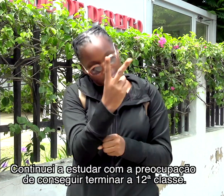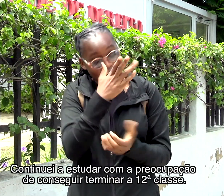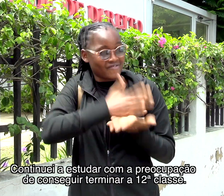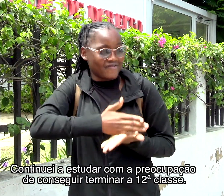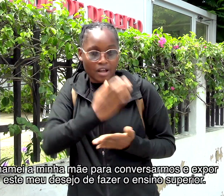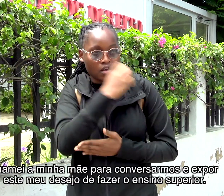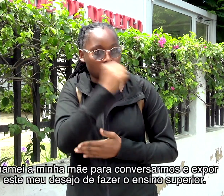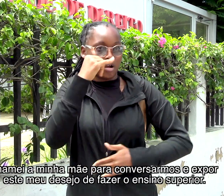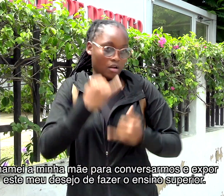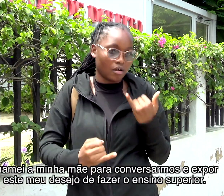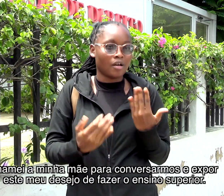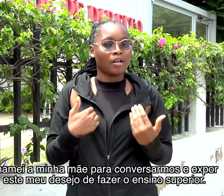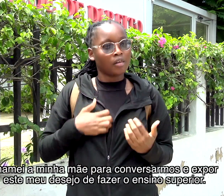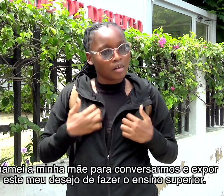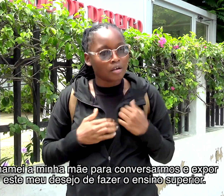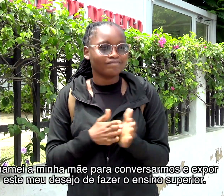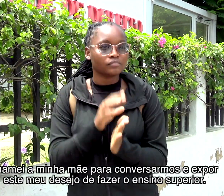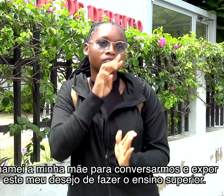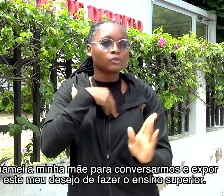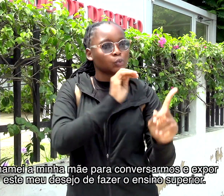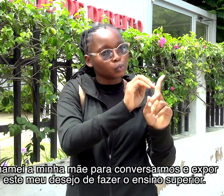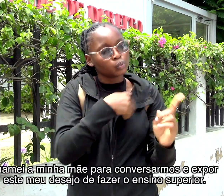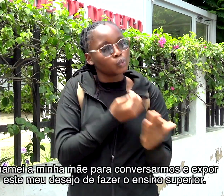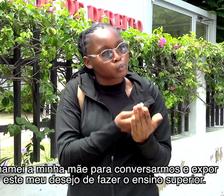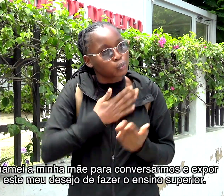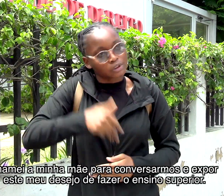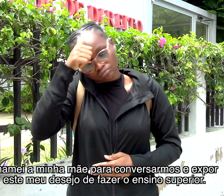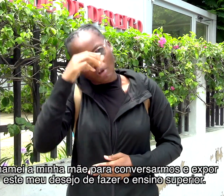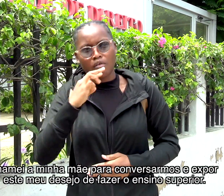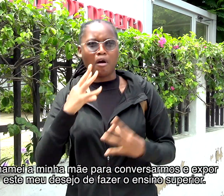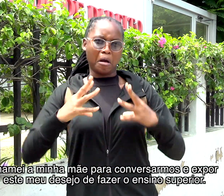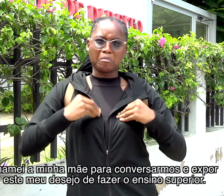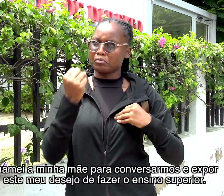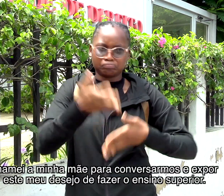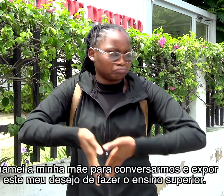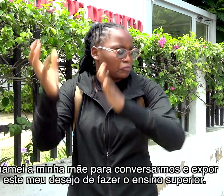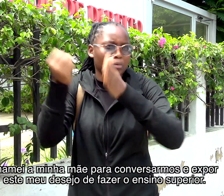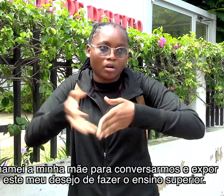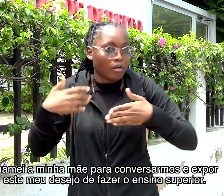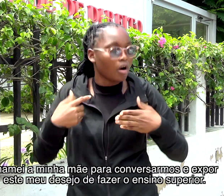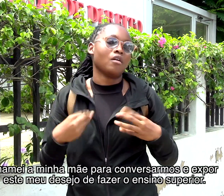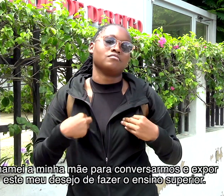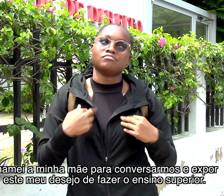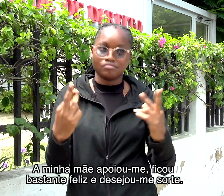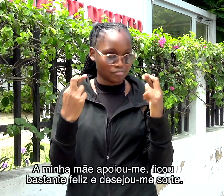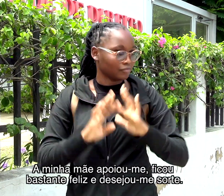segunda classe. Chamei a minha mãe para conversarmos e expor o meu desejo de fazer o ensino superior. A minha